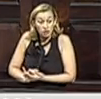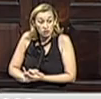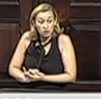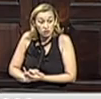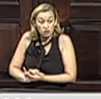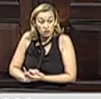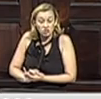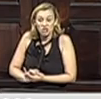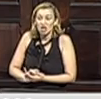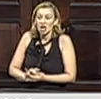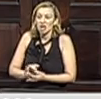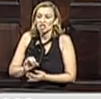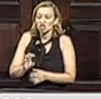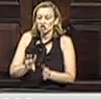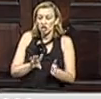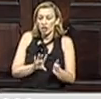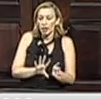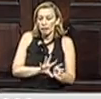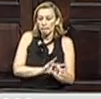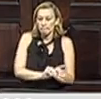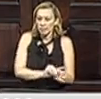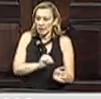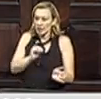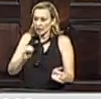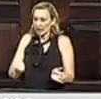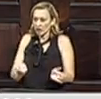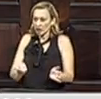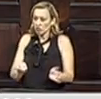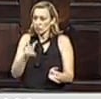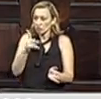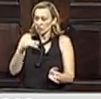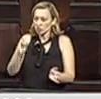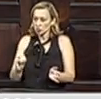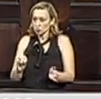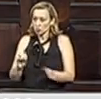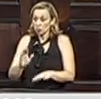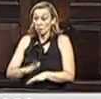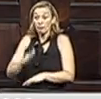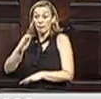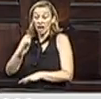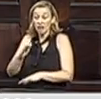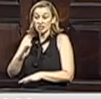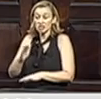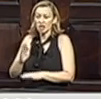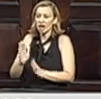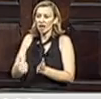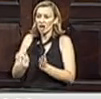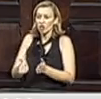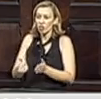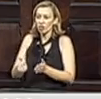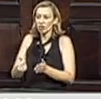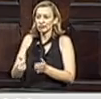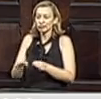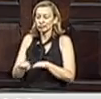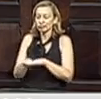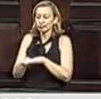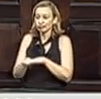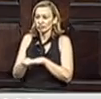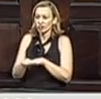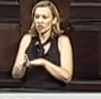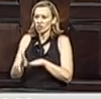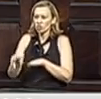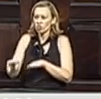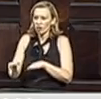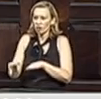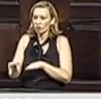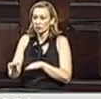mais, estão enquadrando na faixa seguinte, de modo a contemplar e fazer justiça àqueles que se